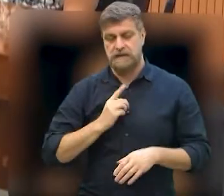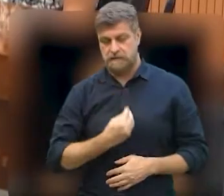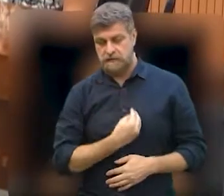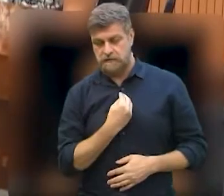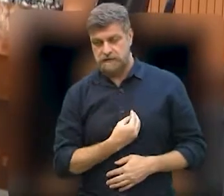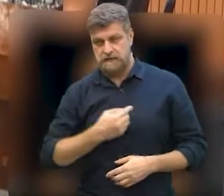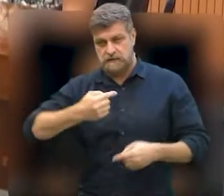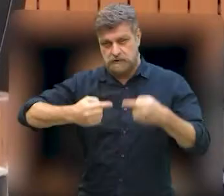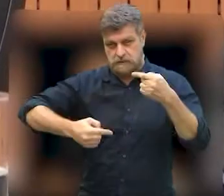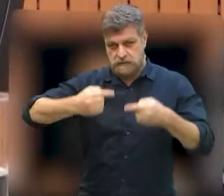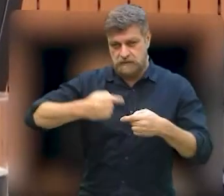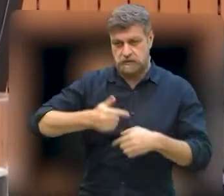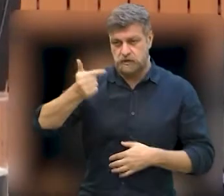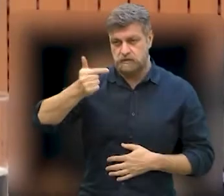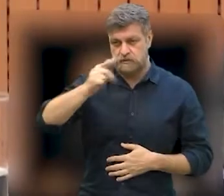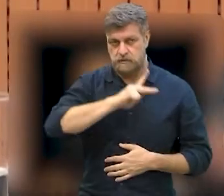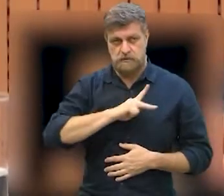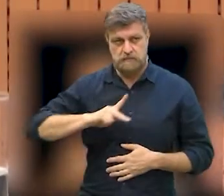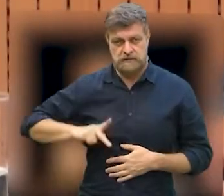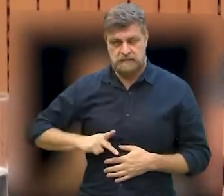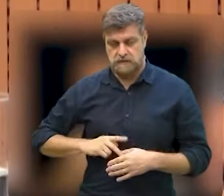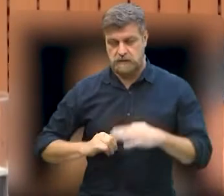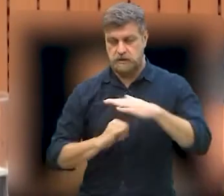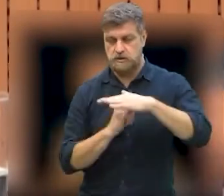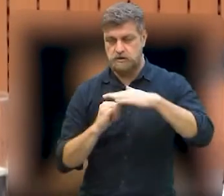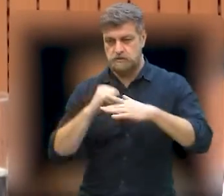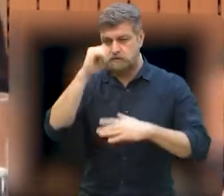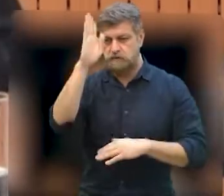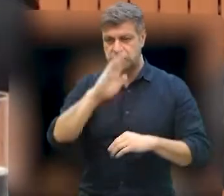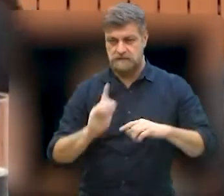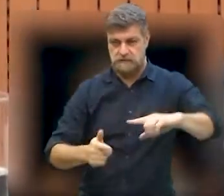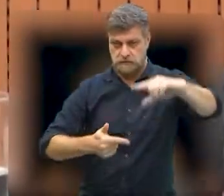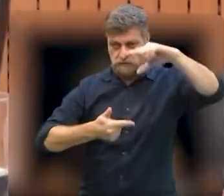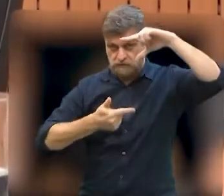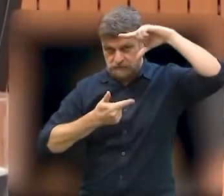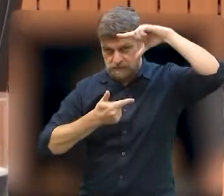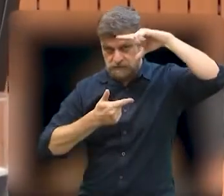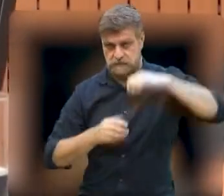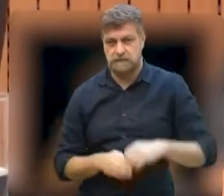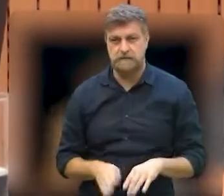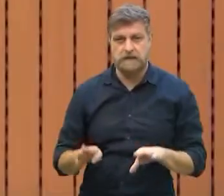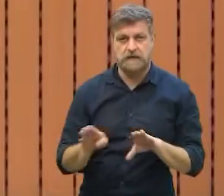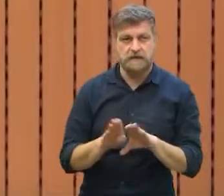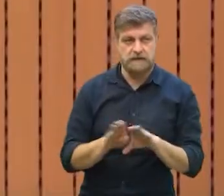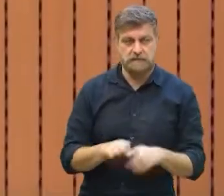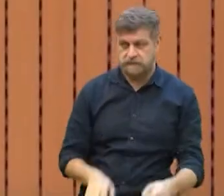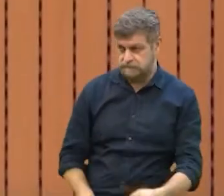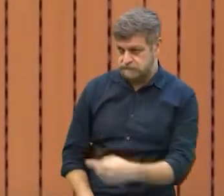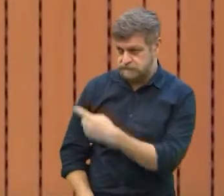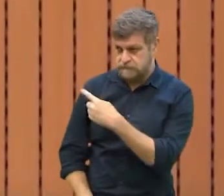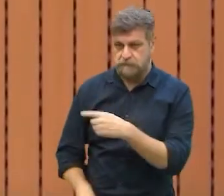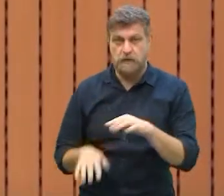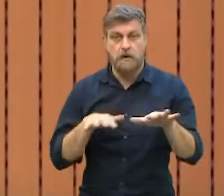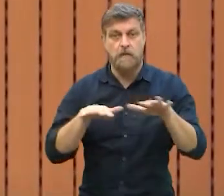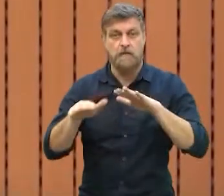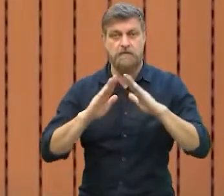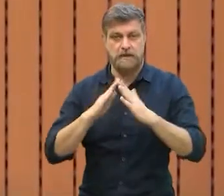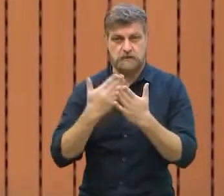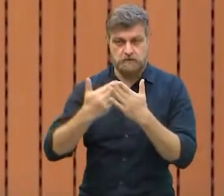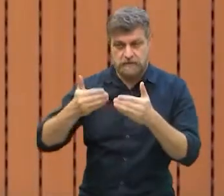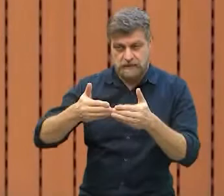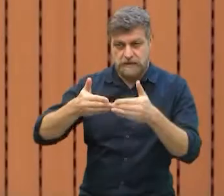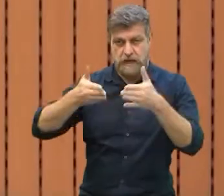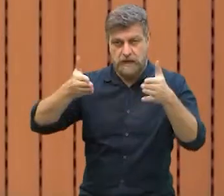marcaram presença no debate o vice-presidente do Instituto Brasil Conservador, Rogério Parada, Andréia Ferraz, do